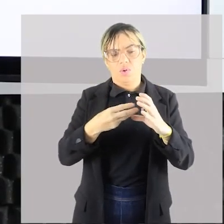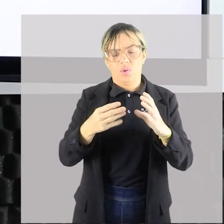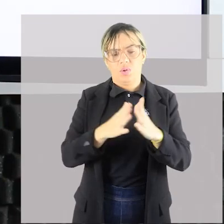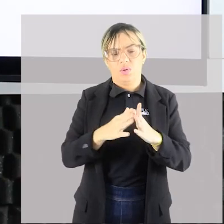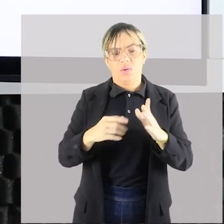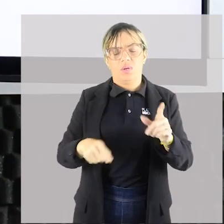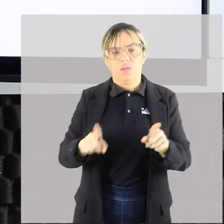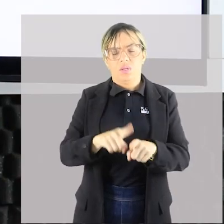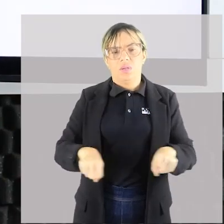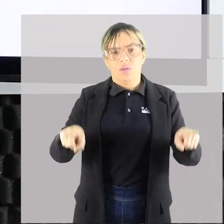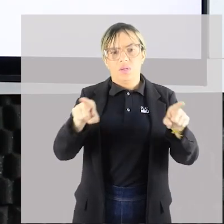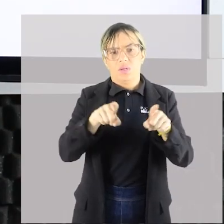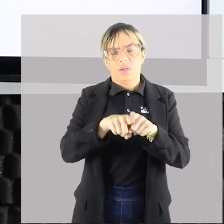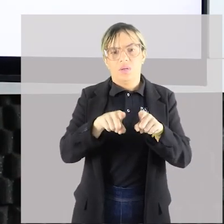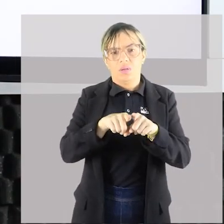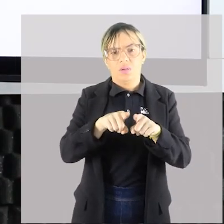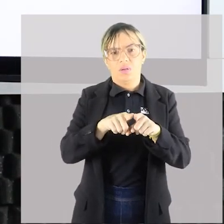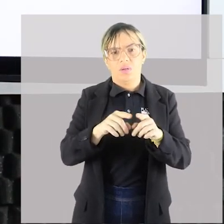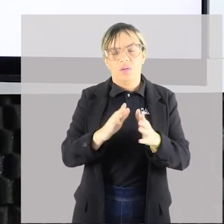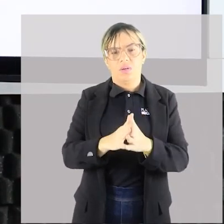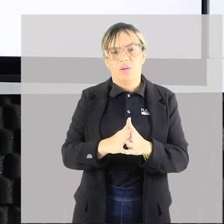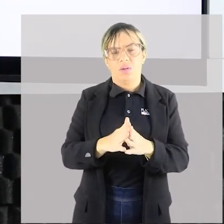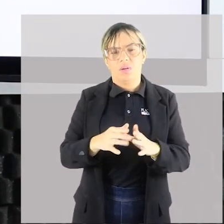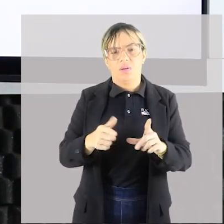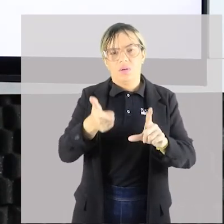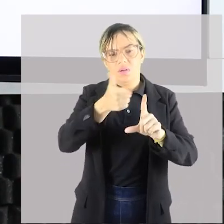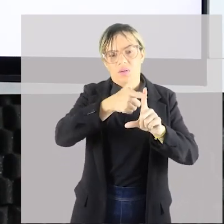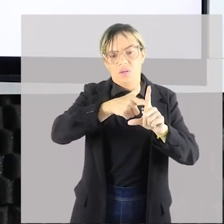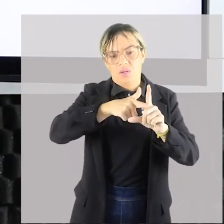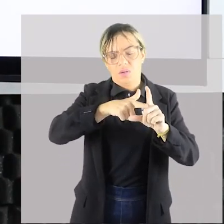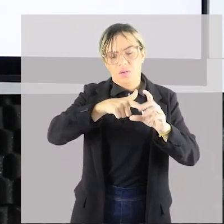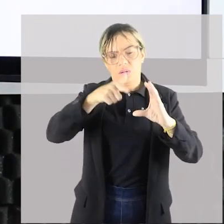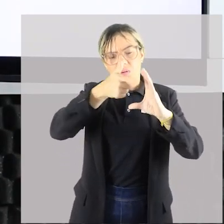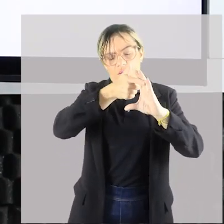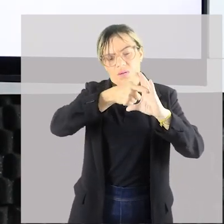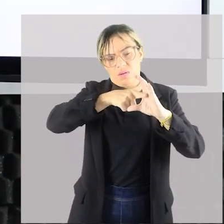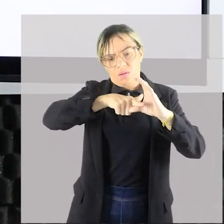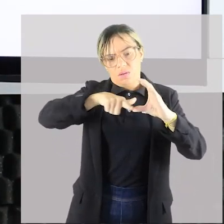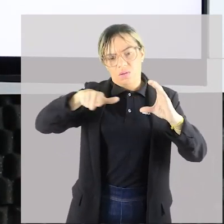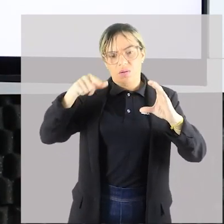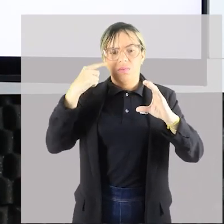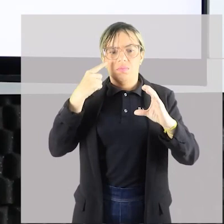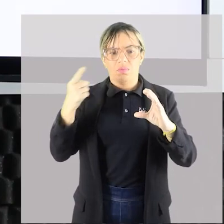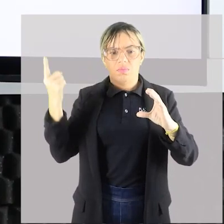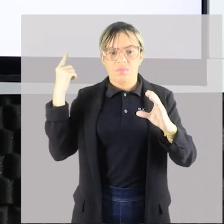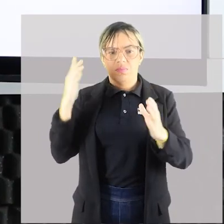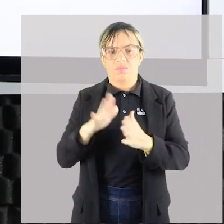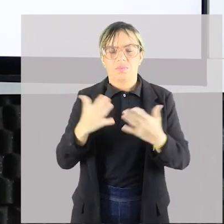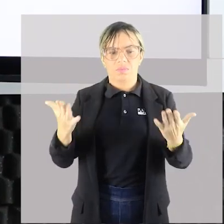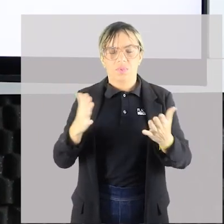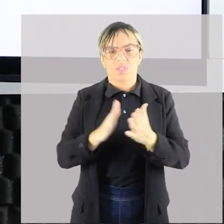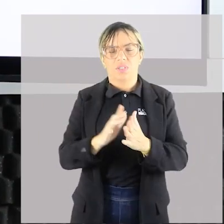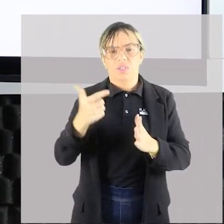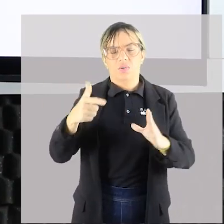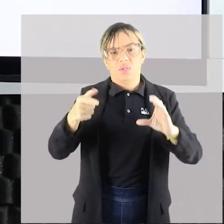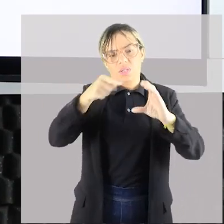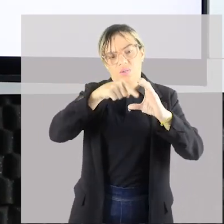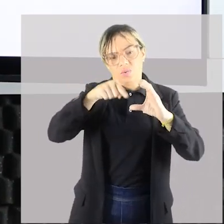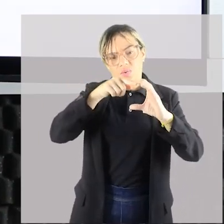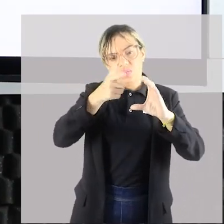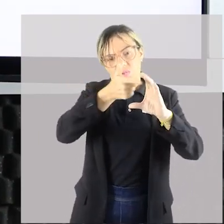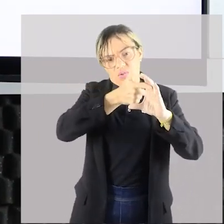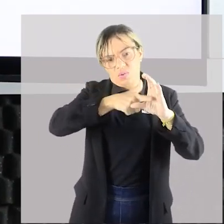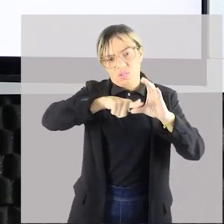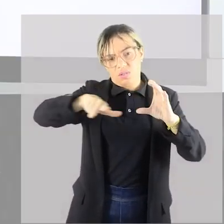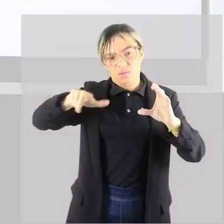unicelulares e elas têm células, né, bem primitivas, que são essas células procariontes, tá bom? Leia aqui comigo essa outra